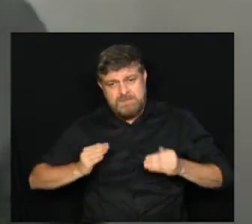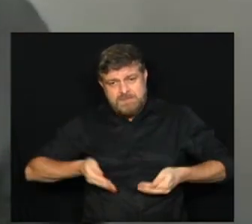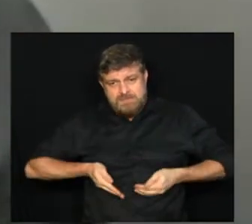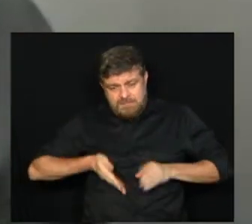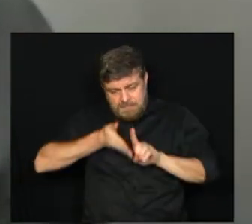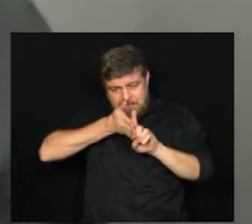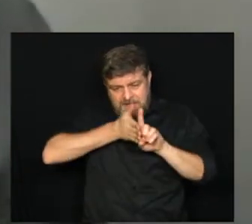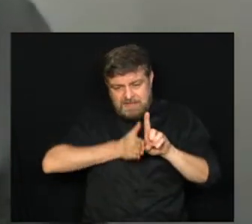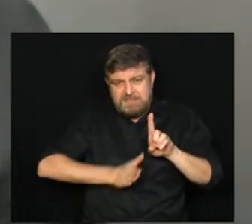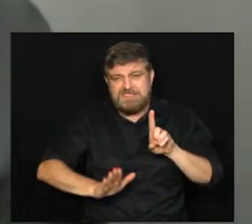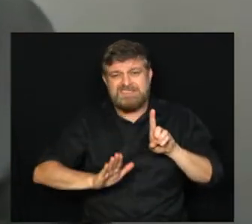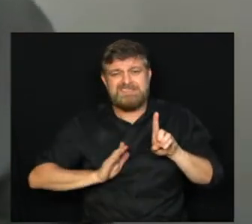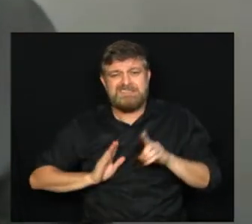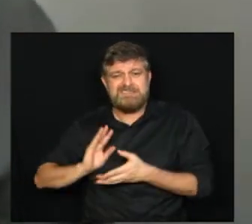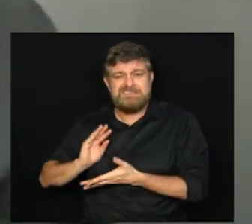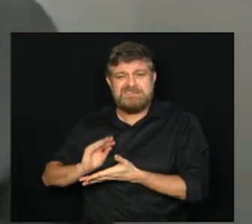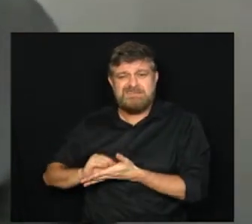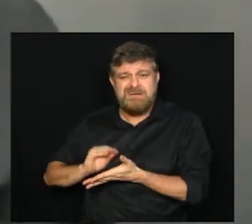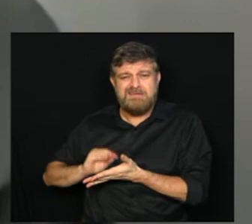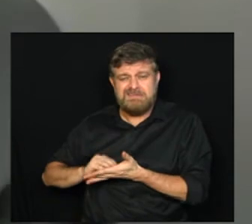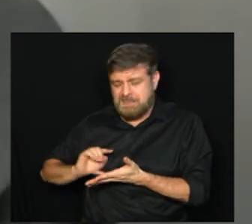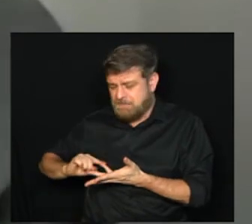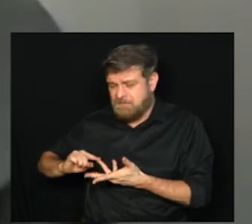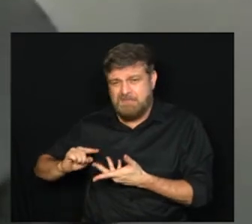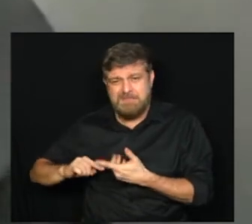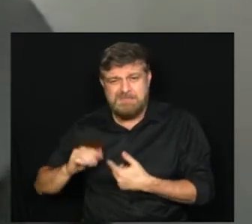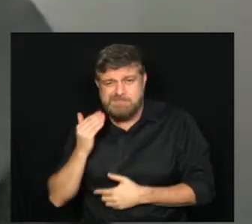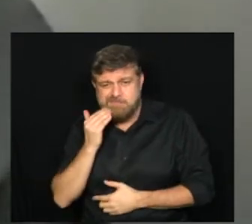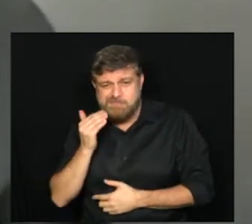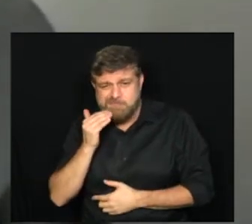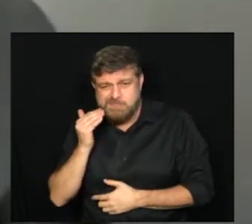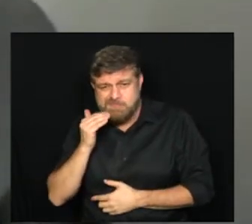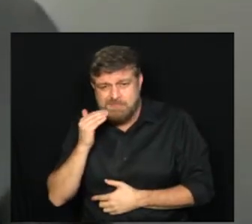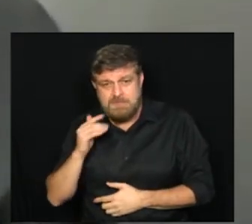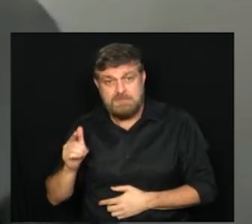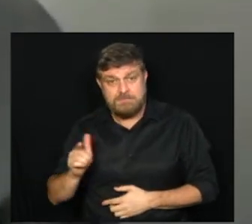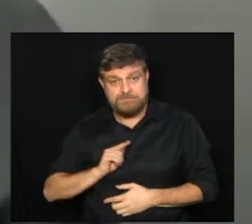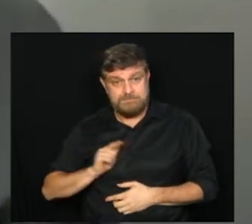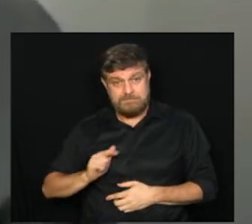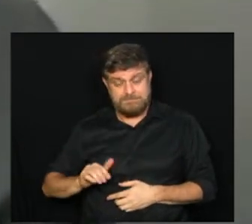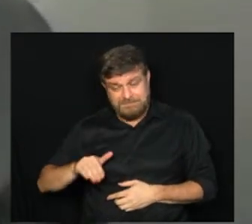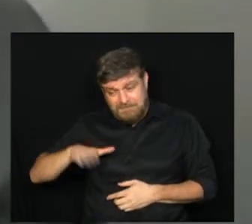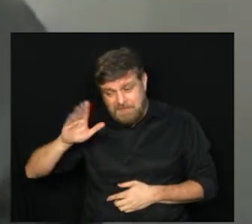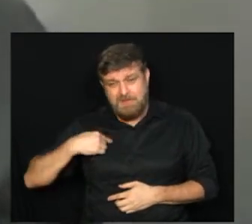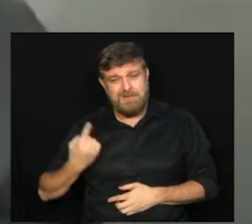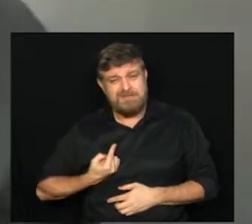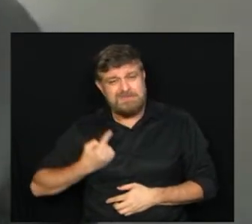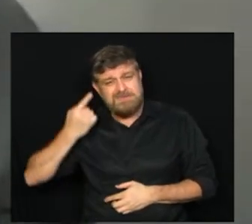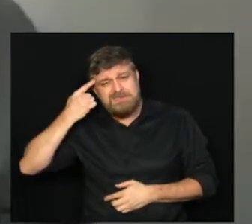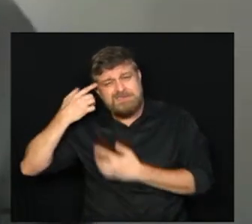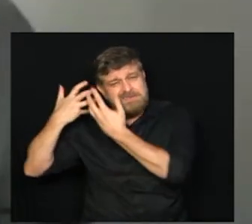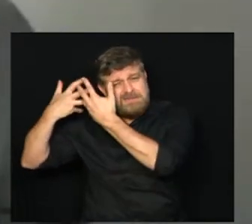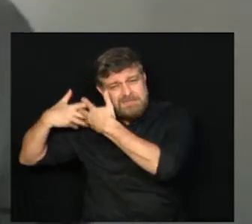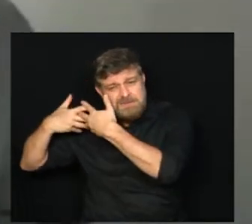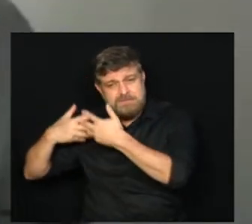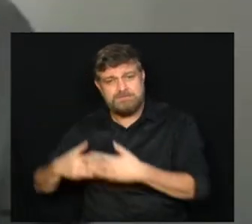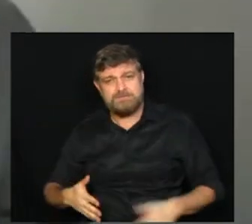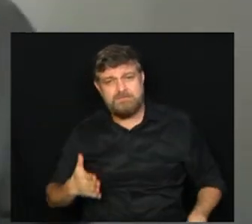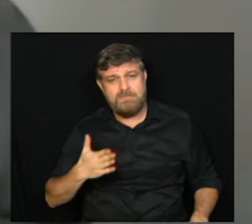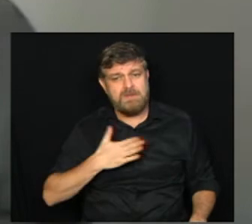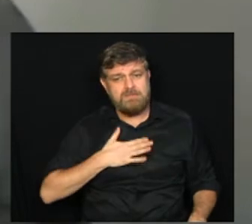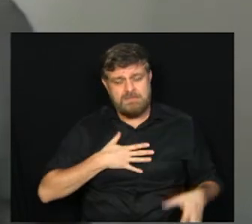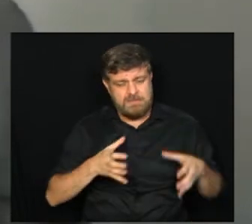algumas deficiências. Então, é muito maior do que a gente pensa, para mim é